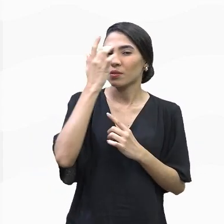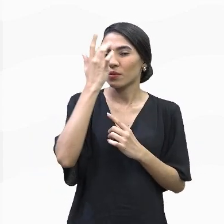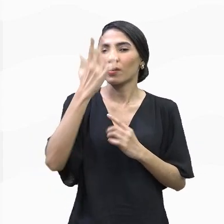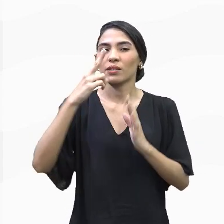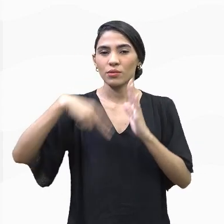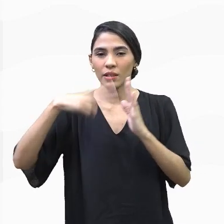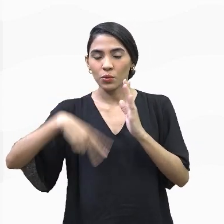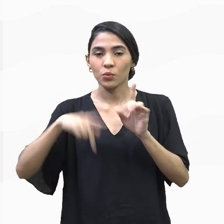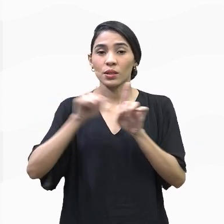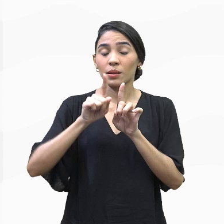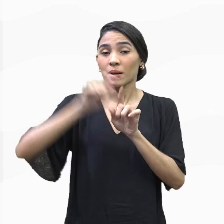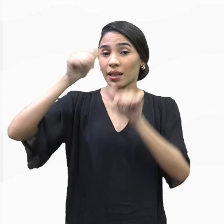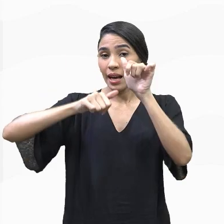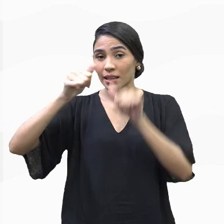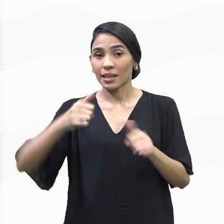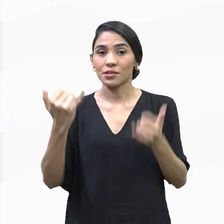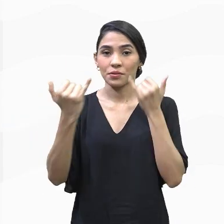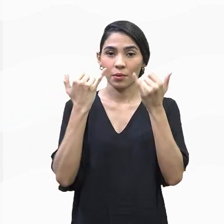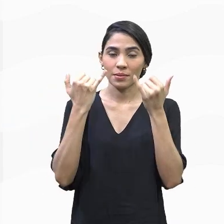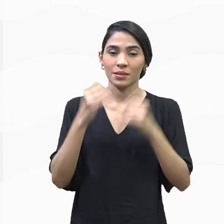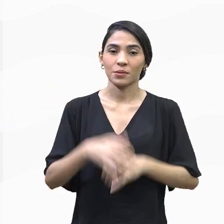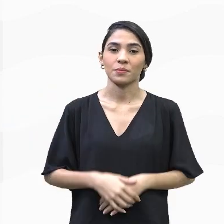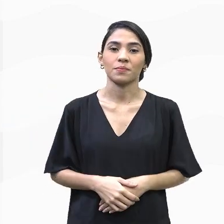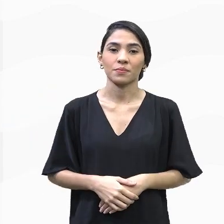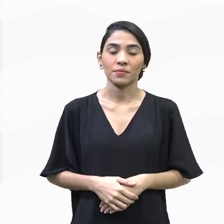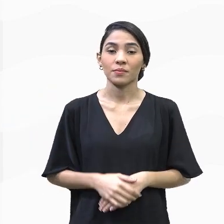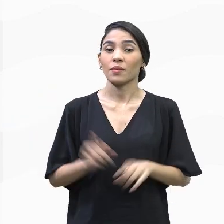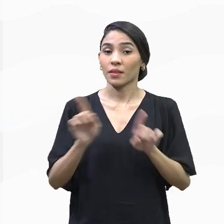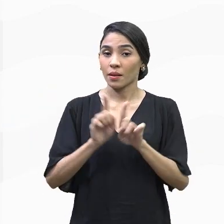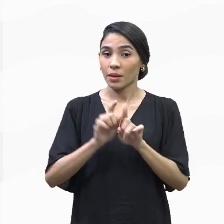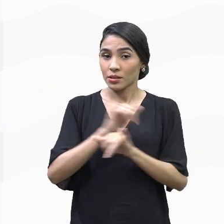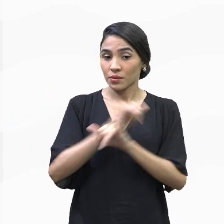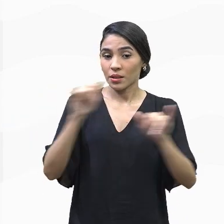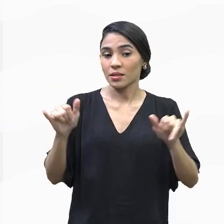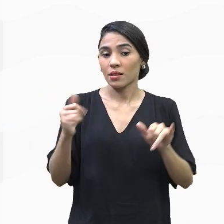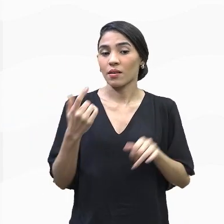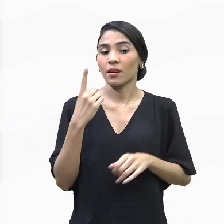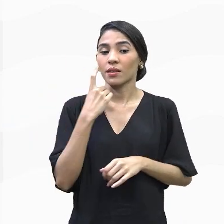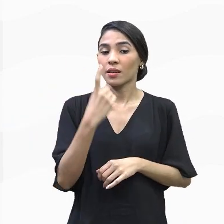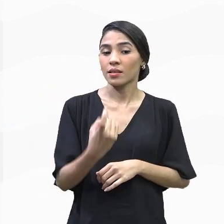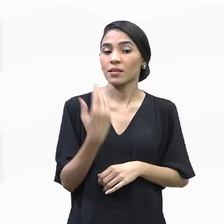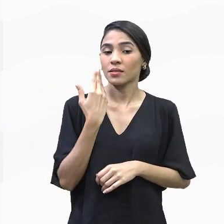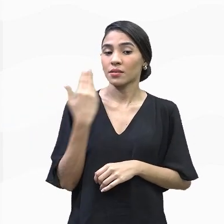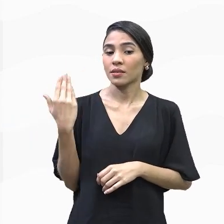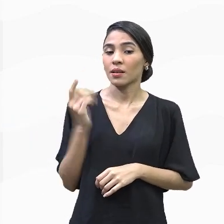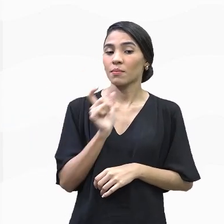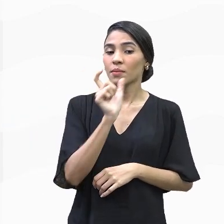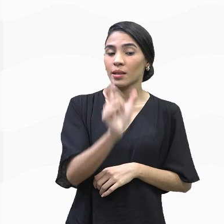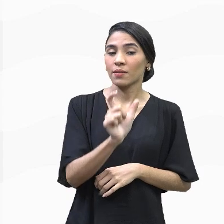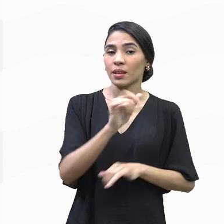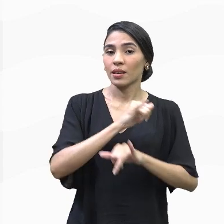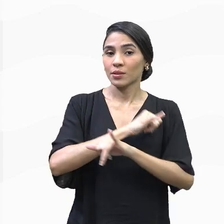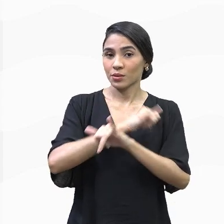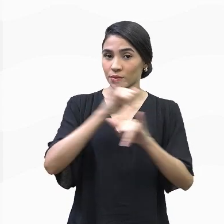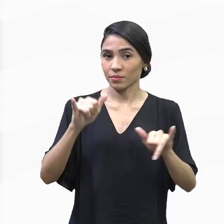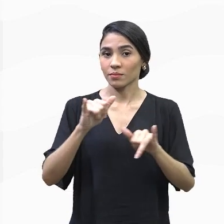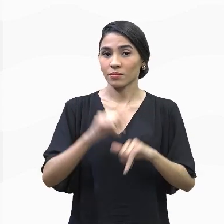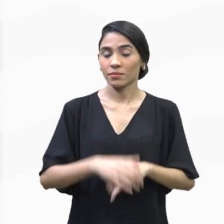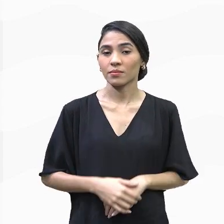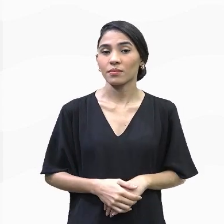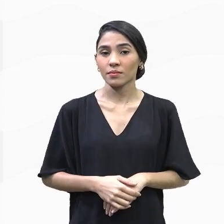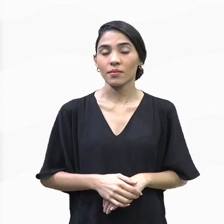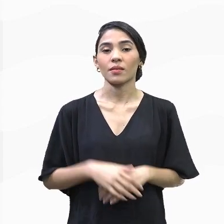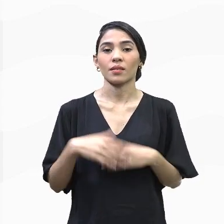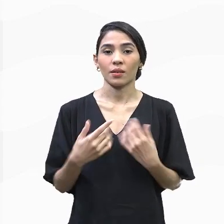e compreensão das informações. E divulgação. Olha como é interessante aqui essa palavra, divulgação.